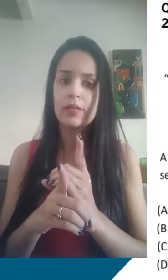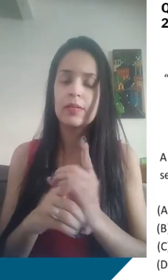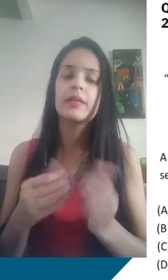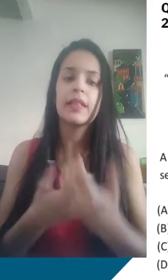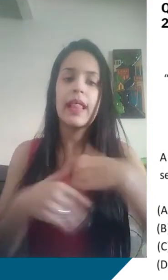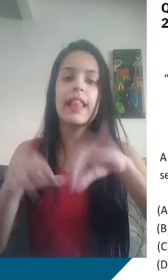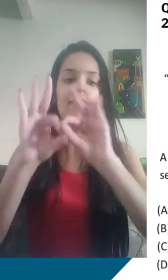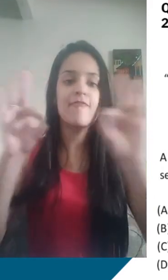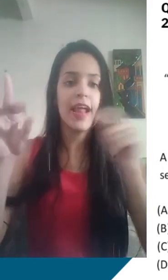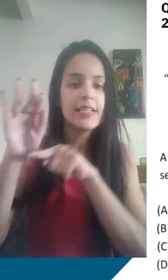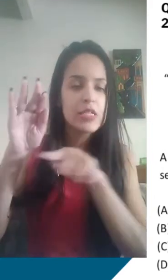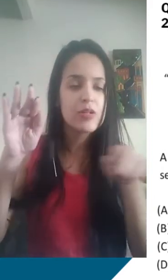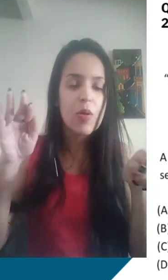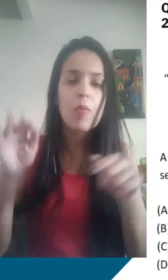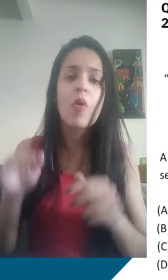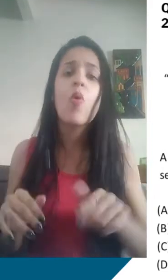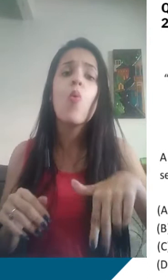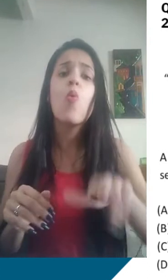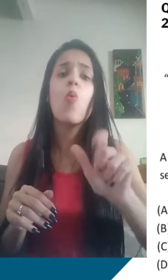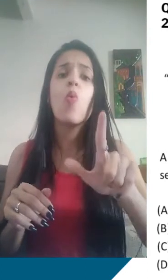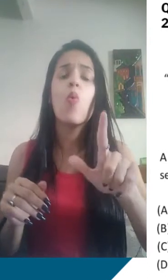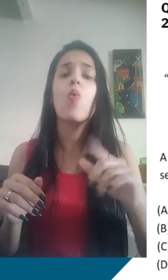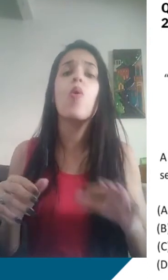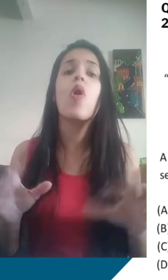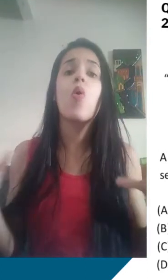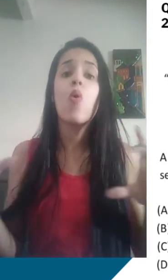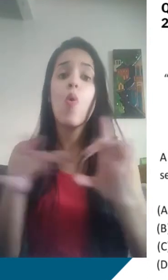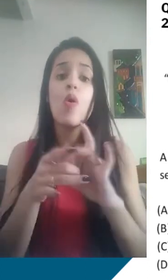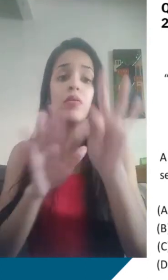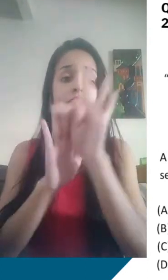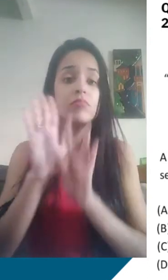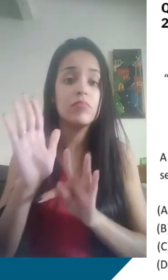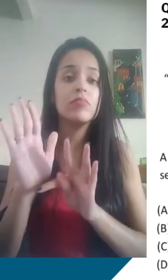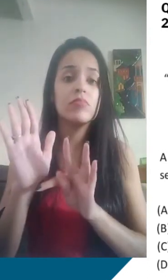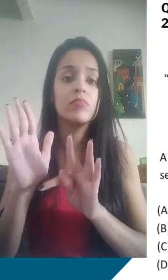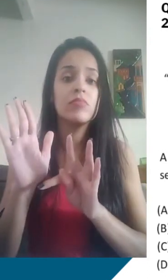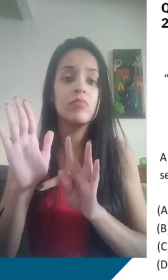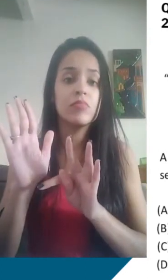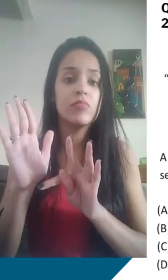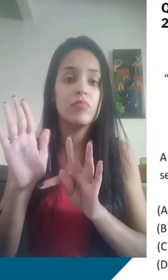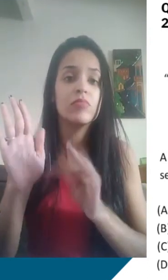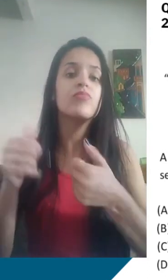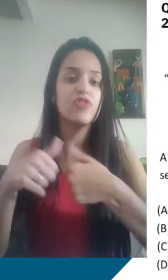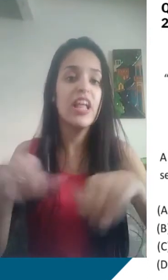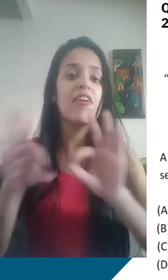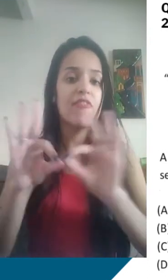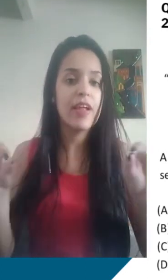trecho sublinhado, qual mecanismo de coesão textual se encontra nas alternativas